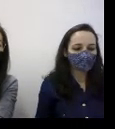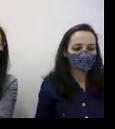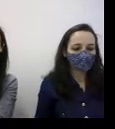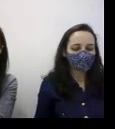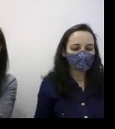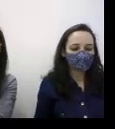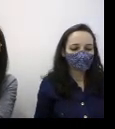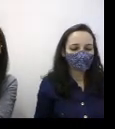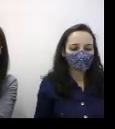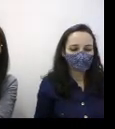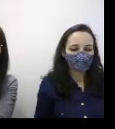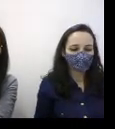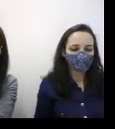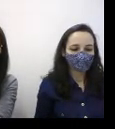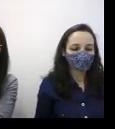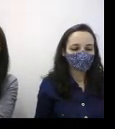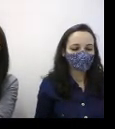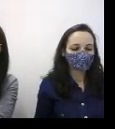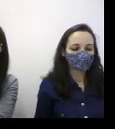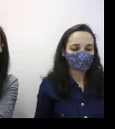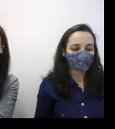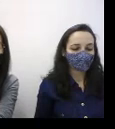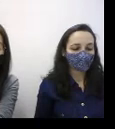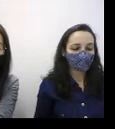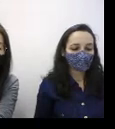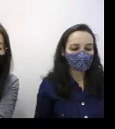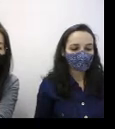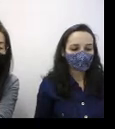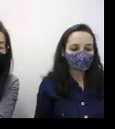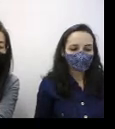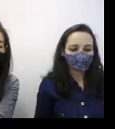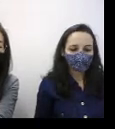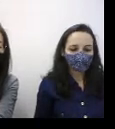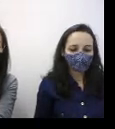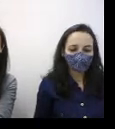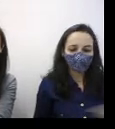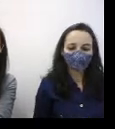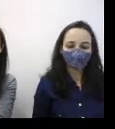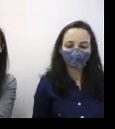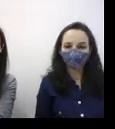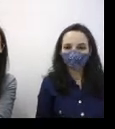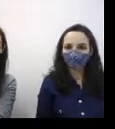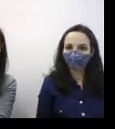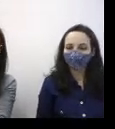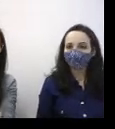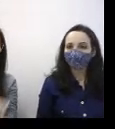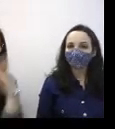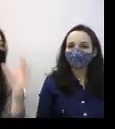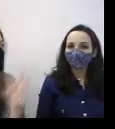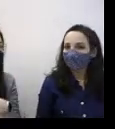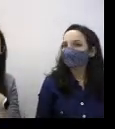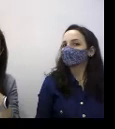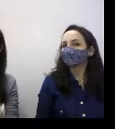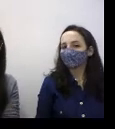conseguir discriminar esses sentimentos, né? Que muitas vezes, em algumas situações, eles vêm